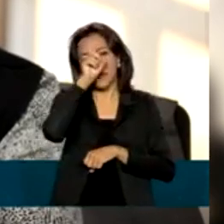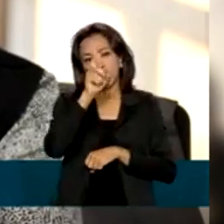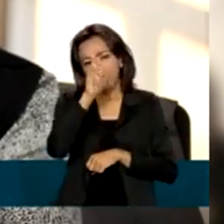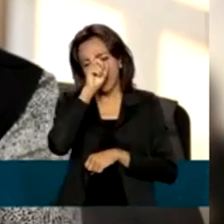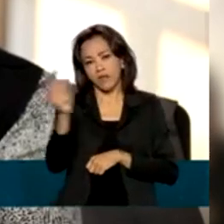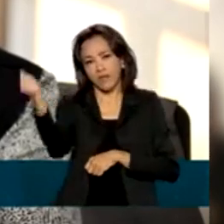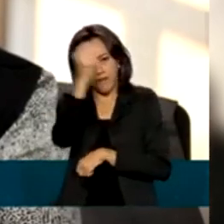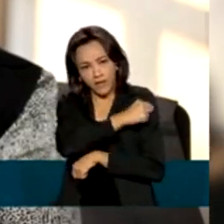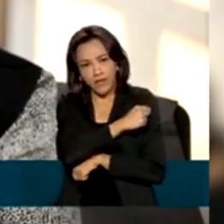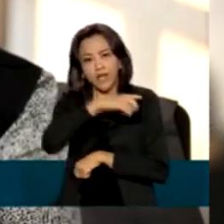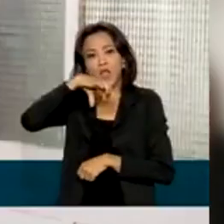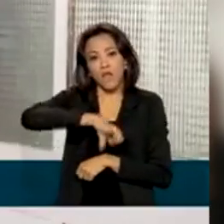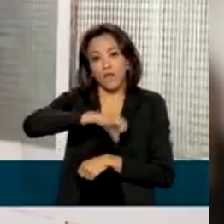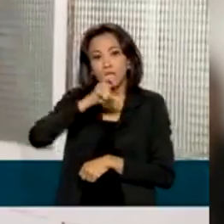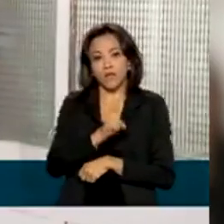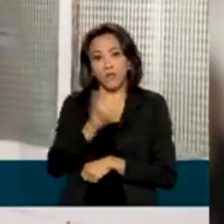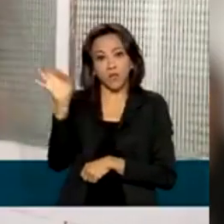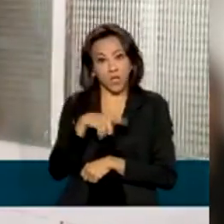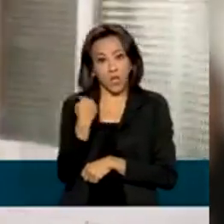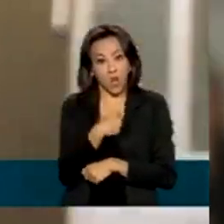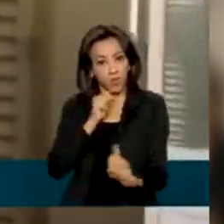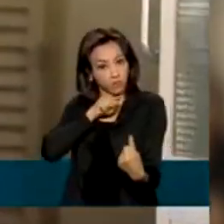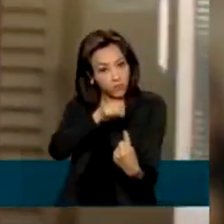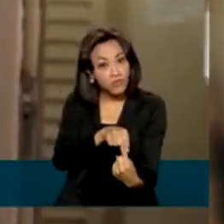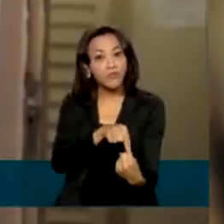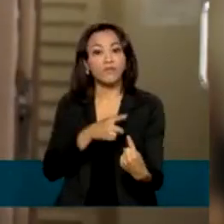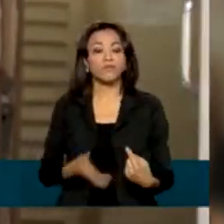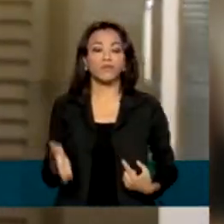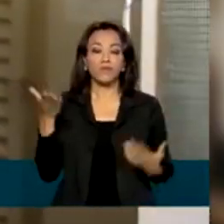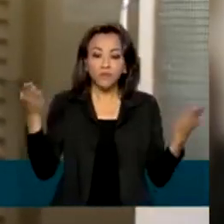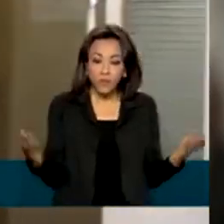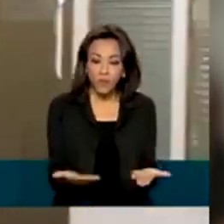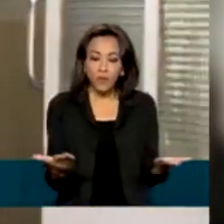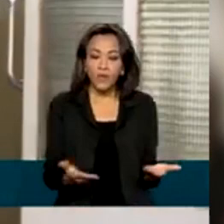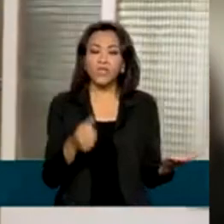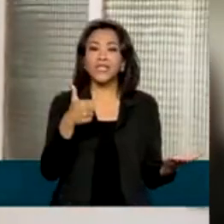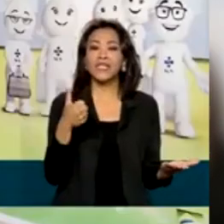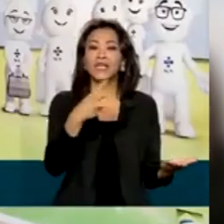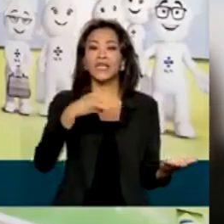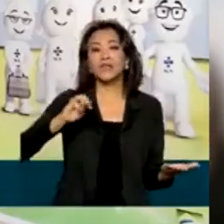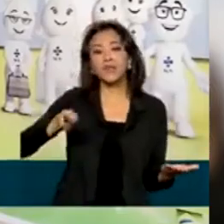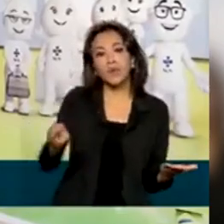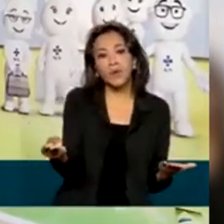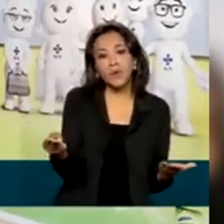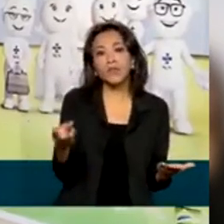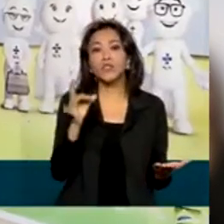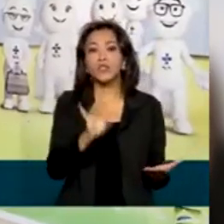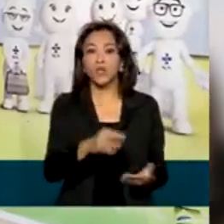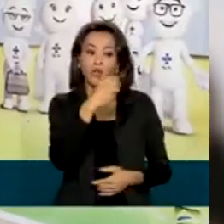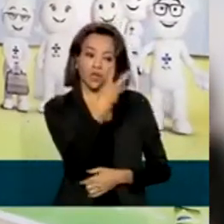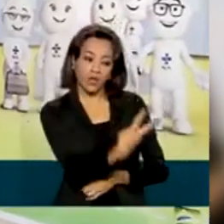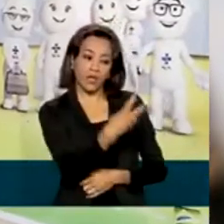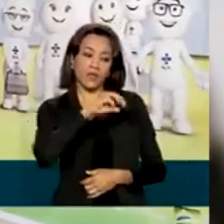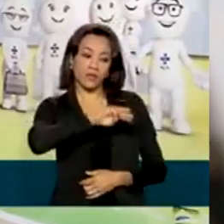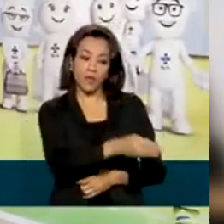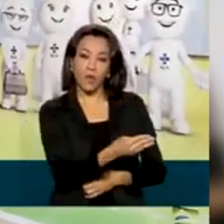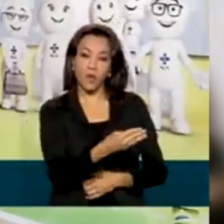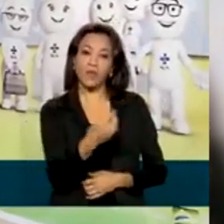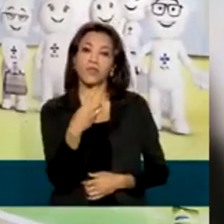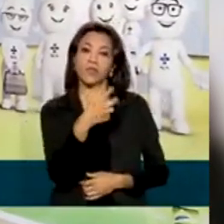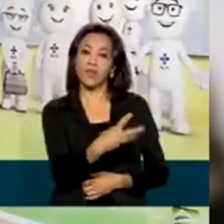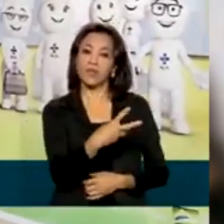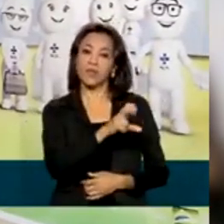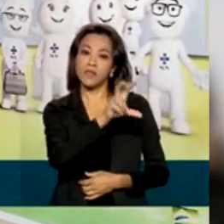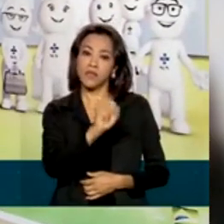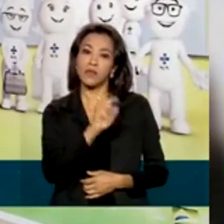meta é vacinar 95%. Hoje, no universo de quase 13 milhões, apenas 3 milhões e